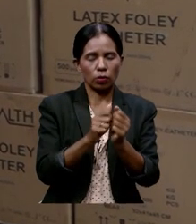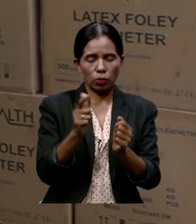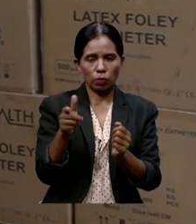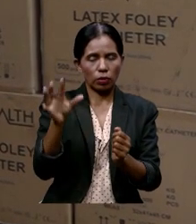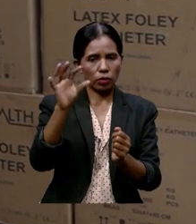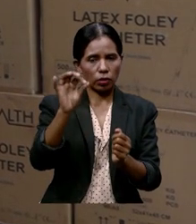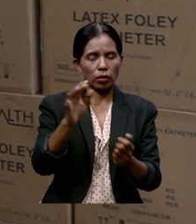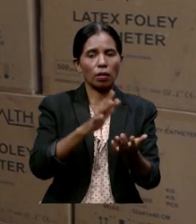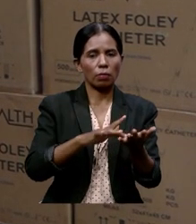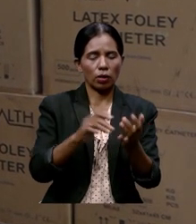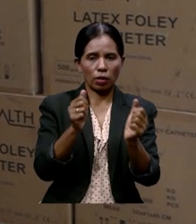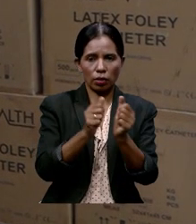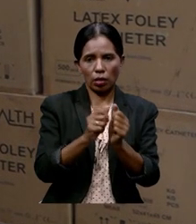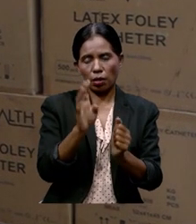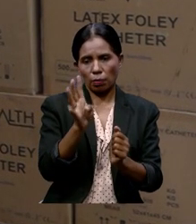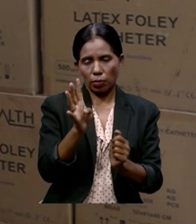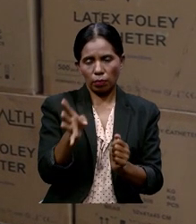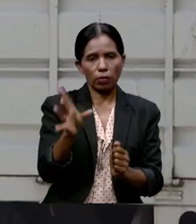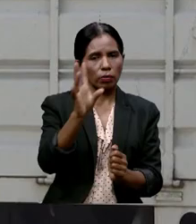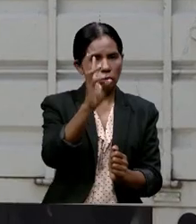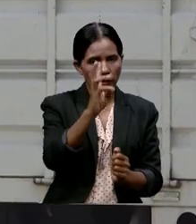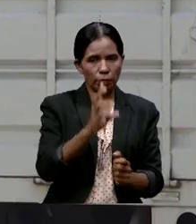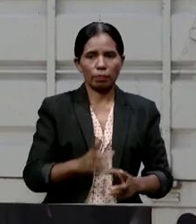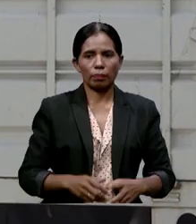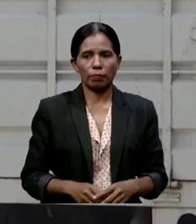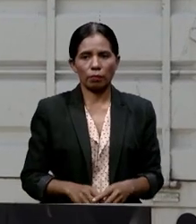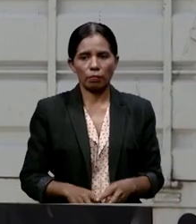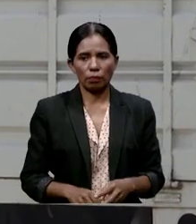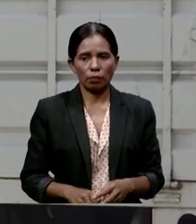consumáveis item hat no luresinen. Efizene Babo, Dilma Suzeti, Ziemen.